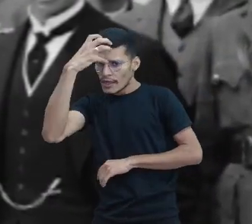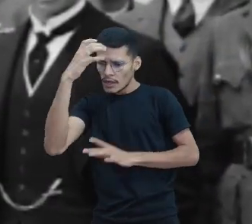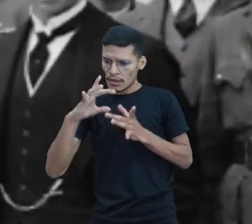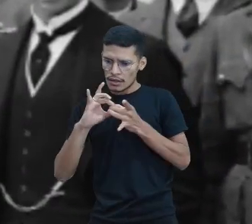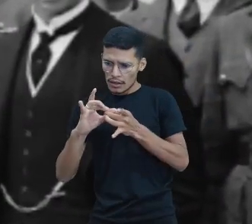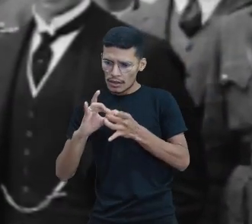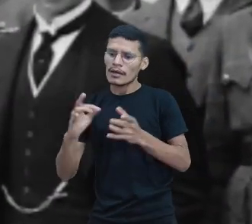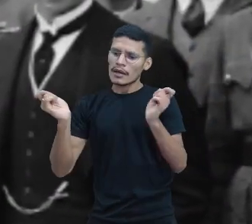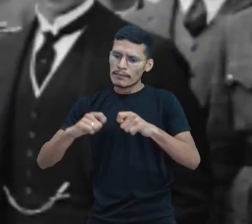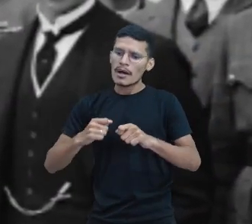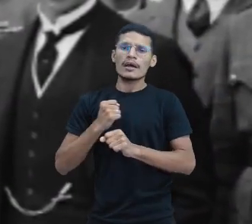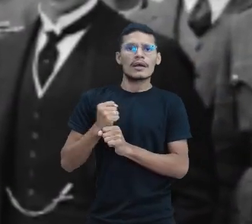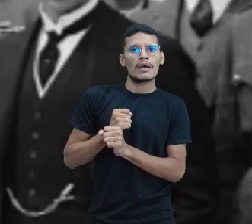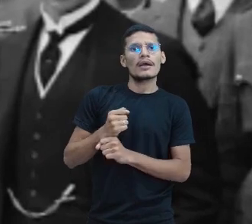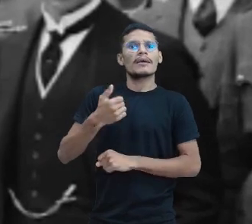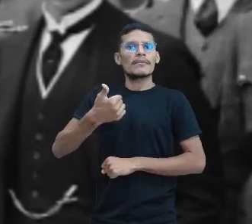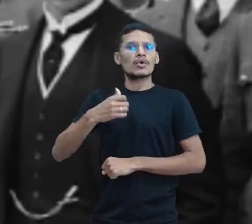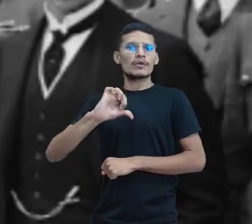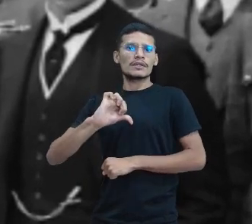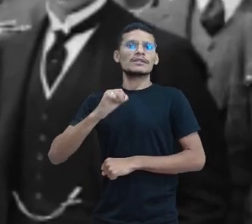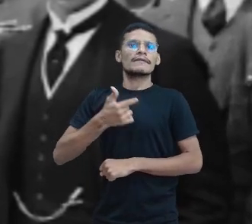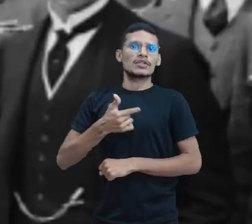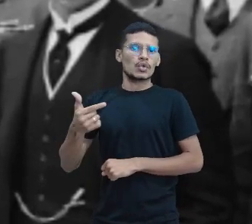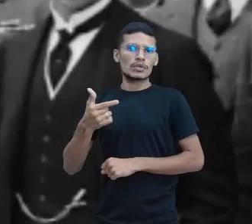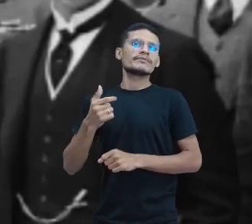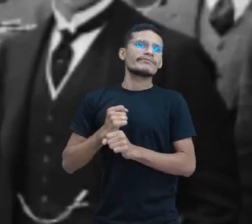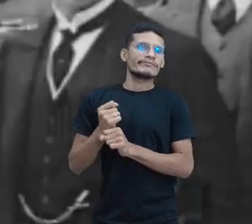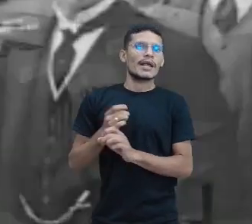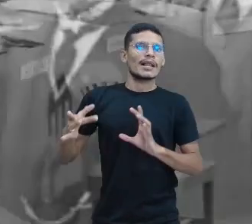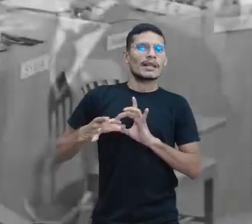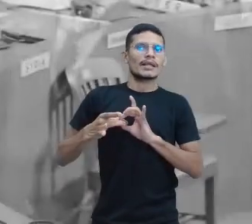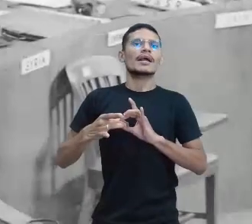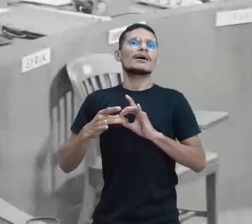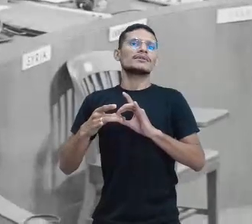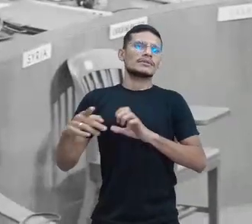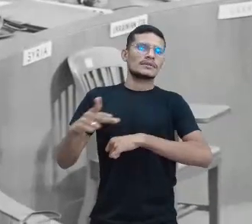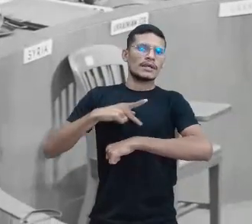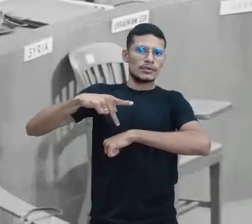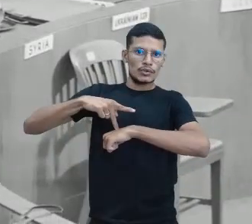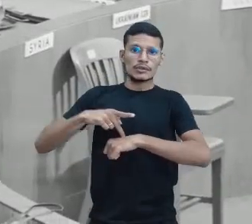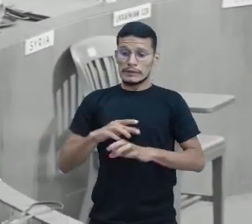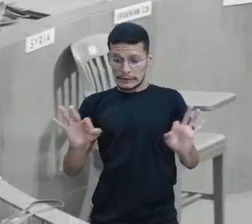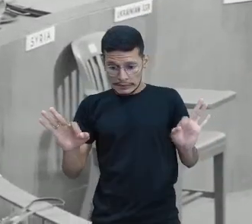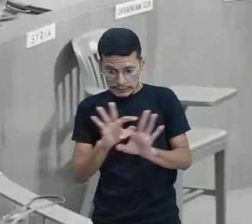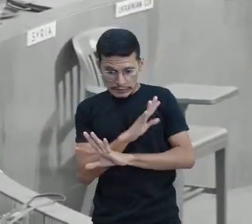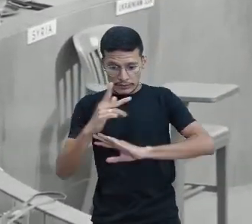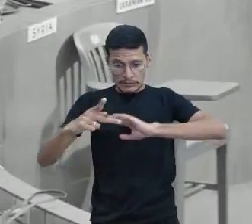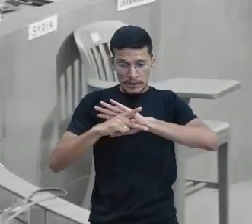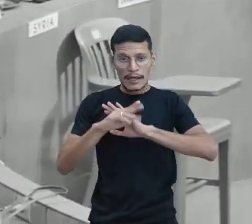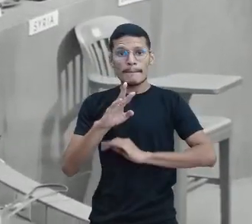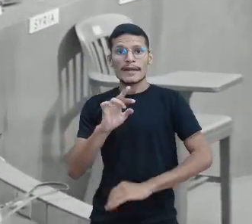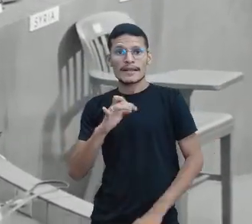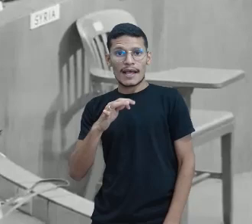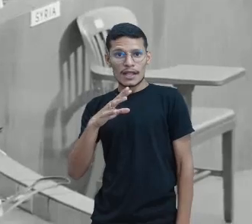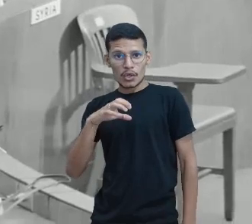em 1922 da Liga das Nações. Após o término do mandato britânico,